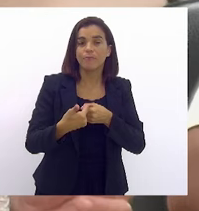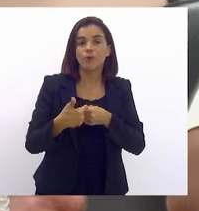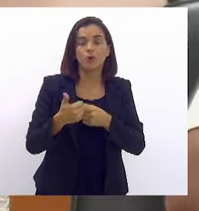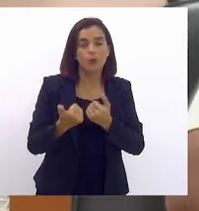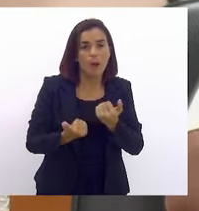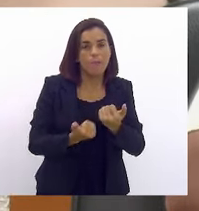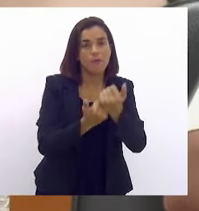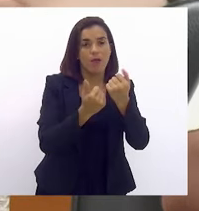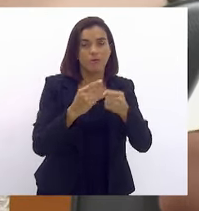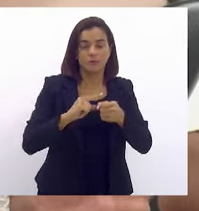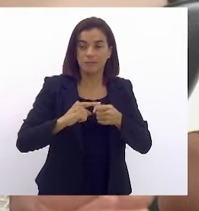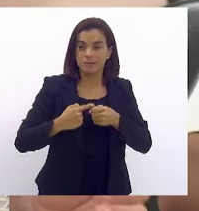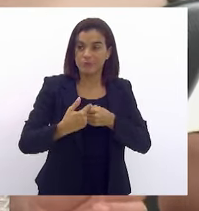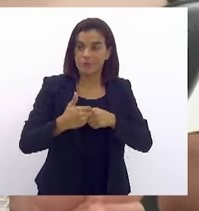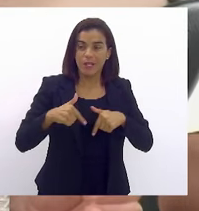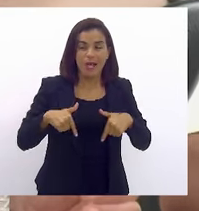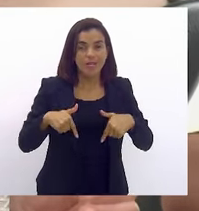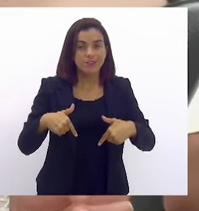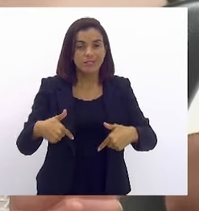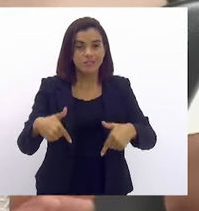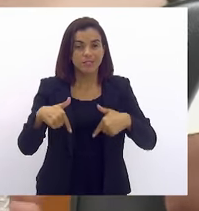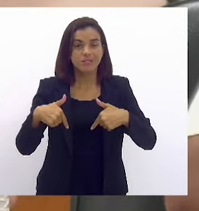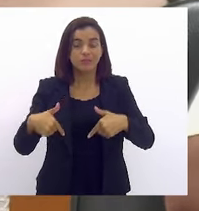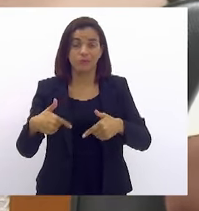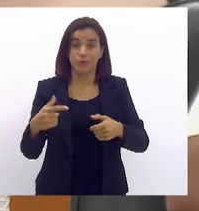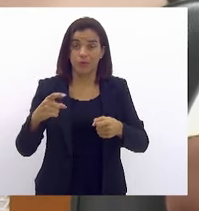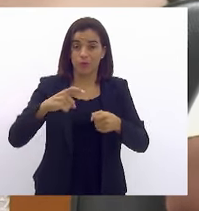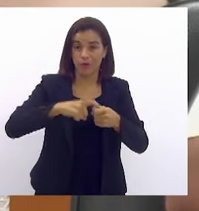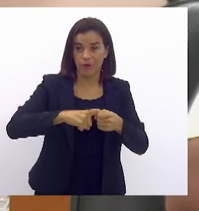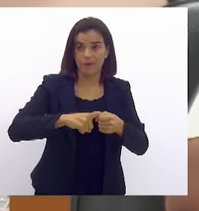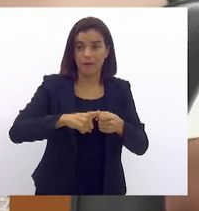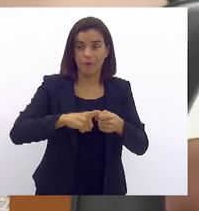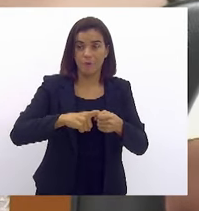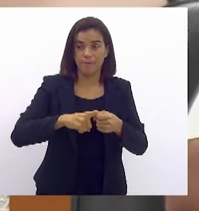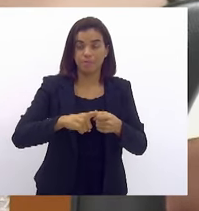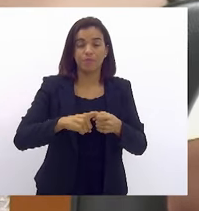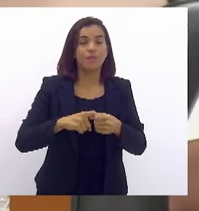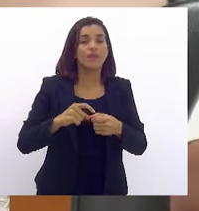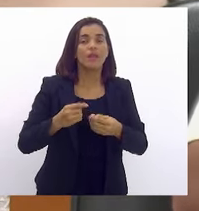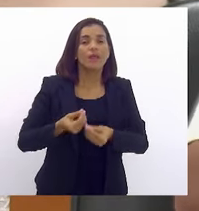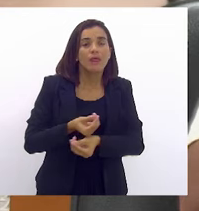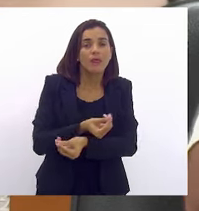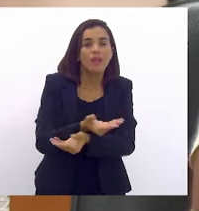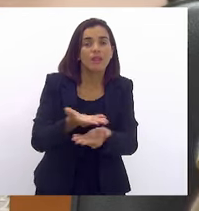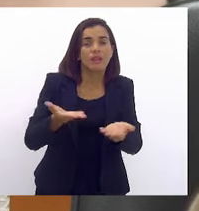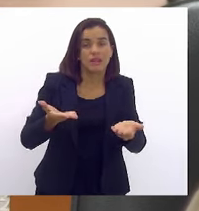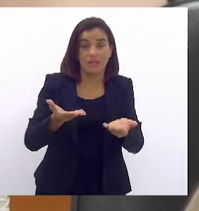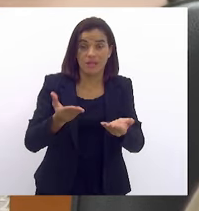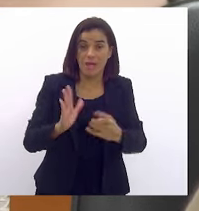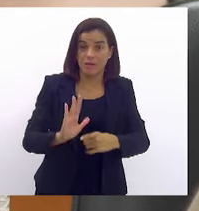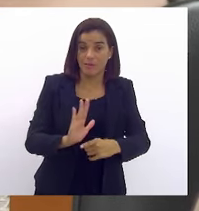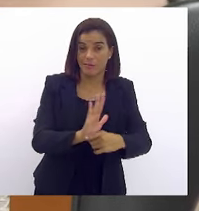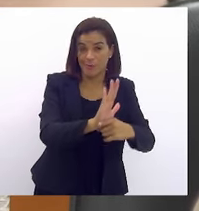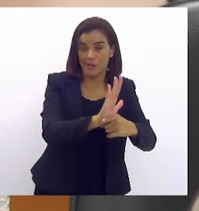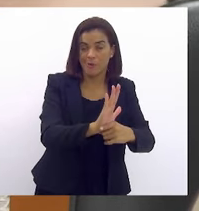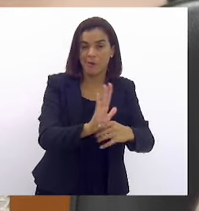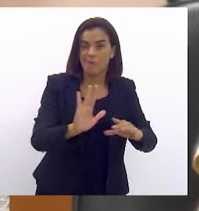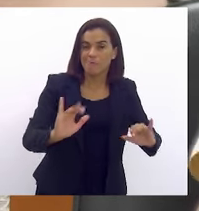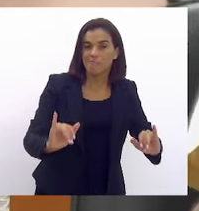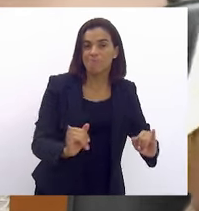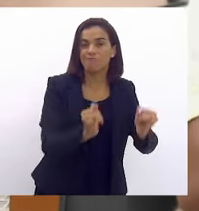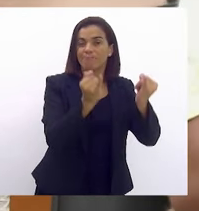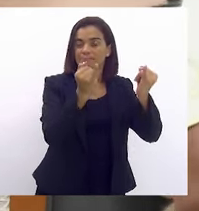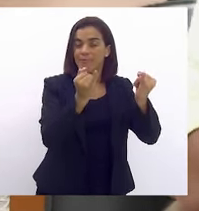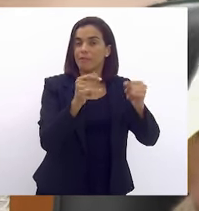municípios, né, na execução do convênio, que traz, ao mesmo tempo que traz um benefício, um privilégio,